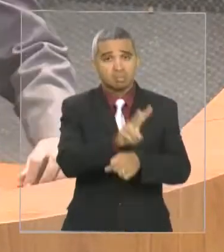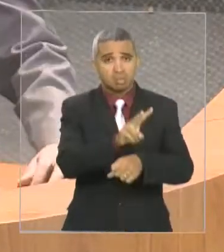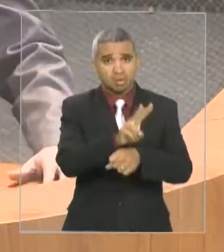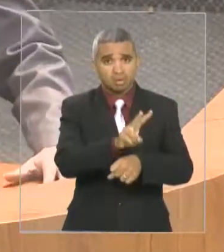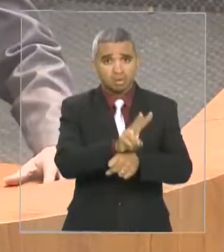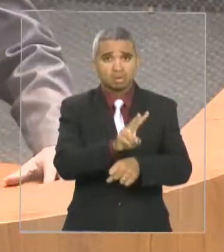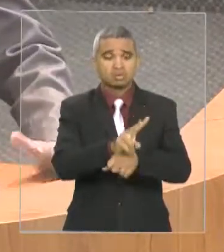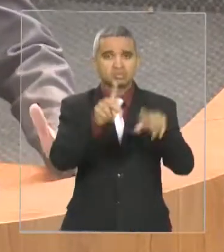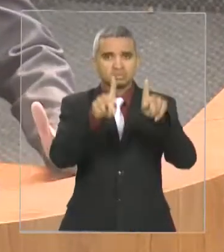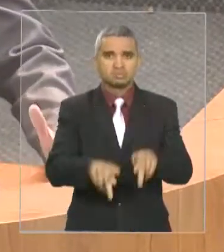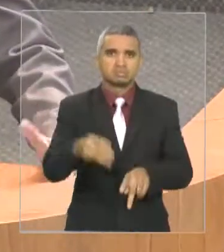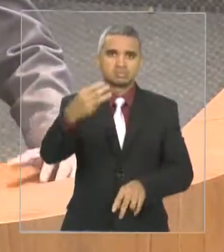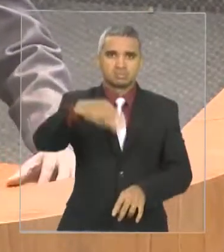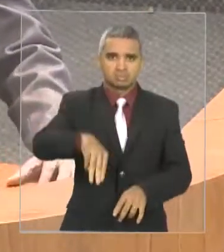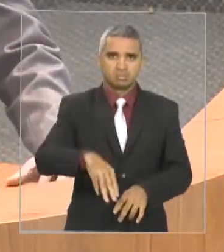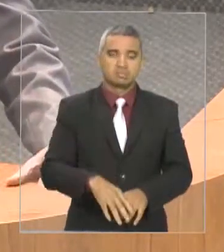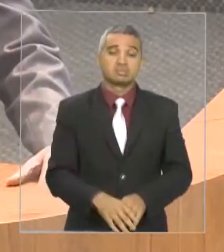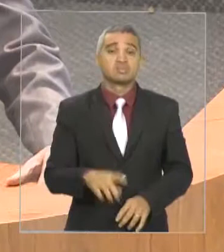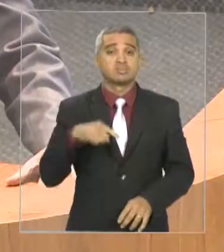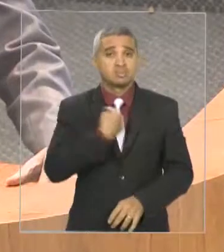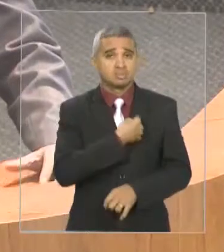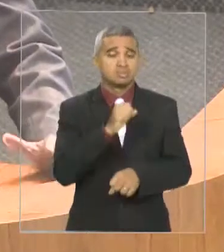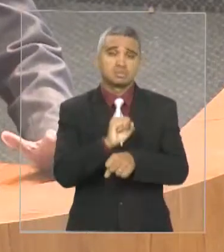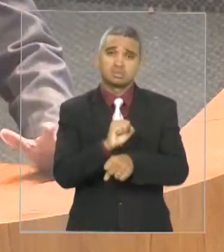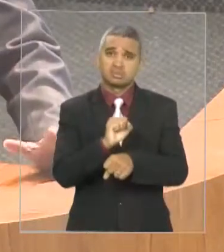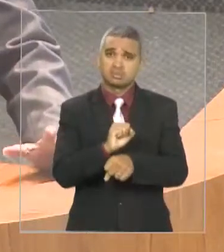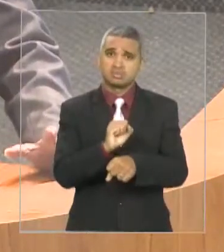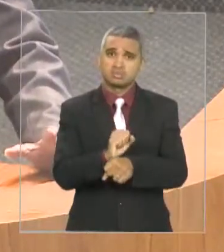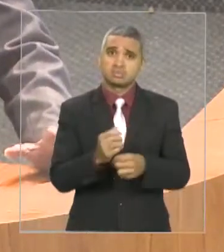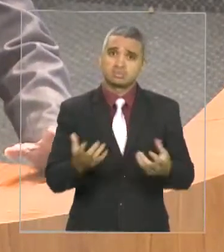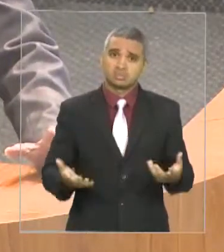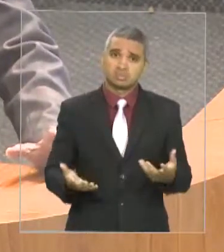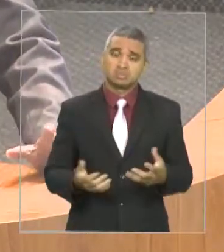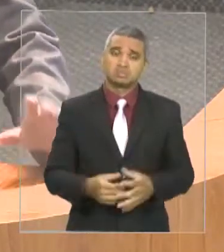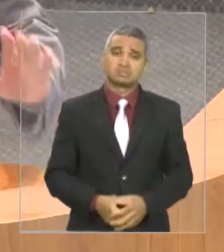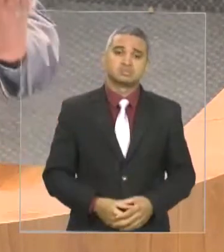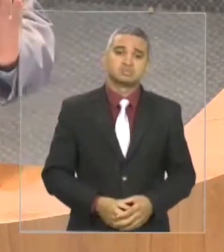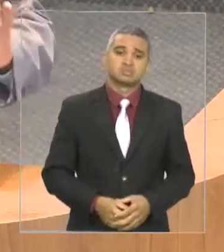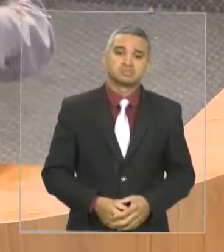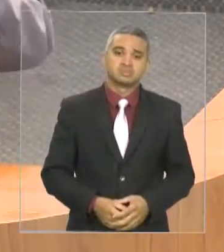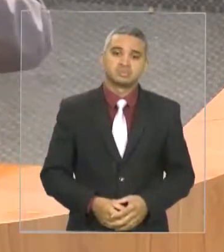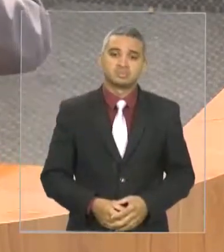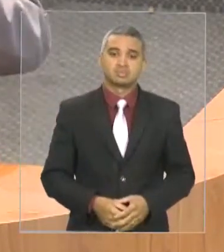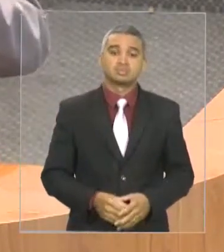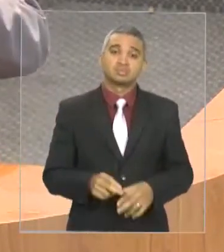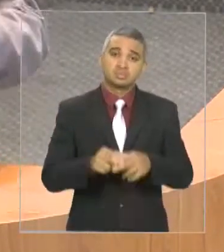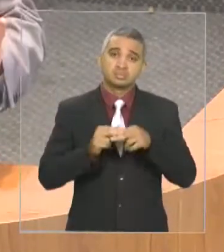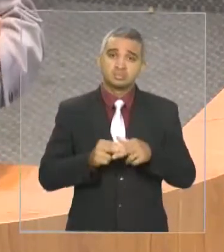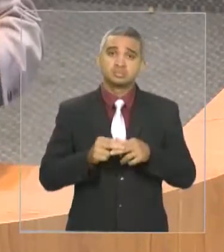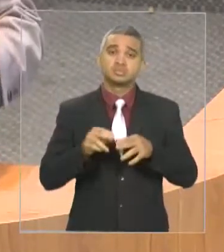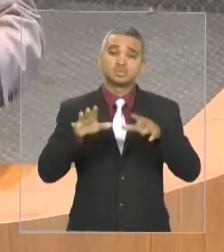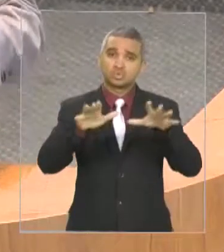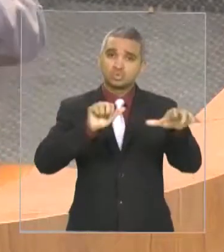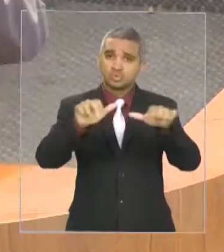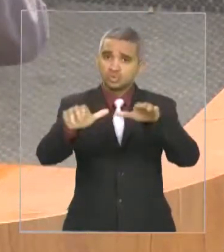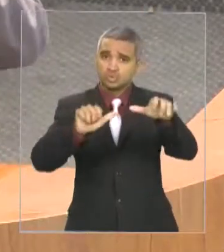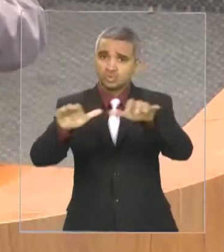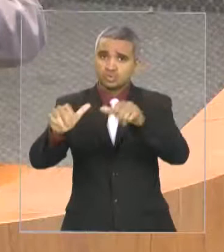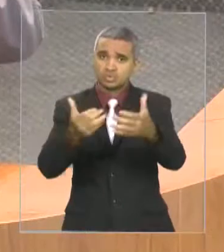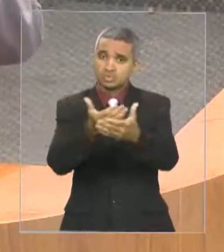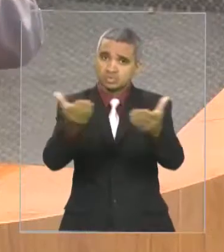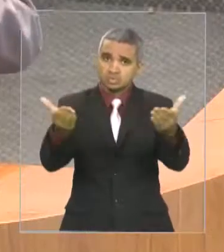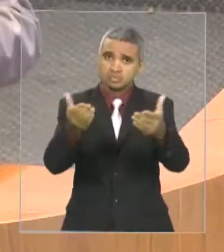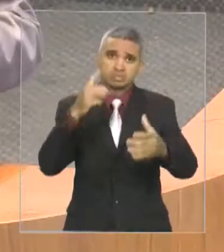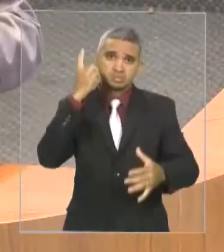do Estado do Maranhão. E é isso que nós esperamos. Portanto, mais do que nunca, nós estamos sendo conclamados a